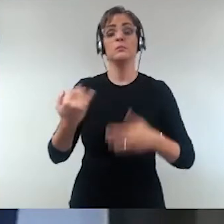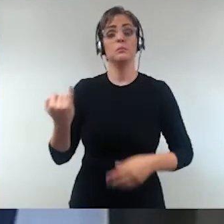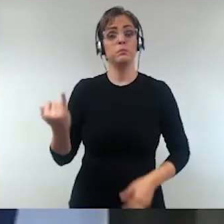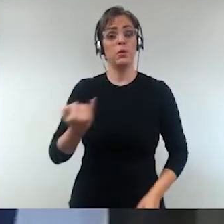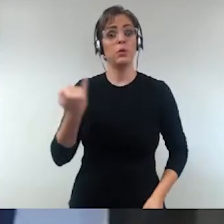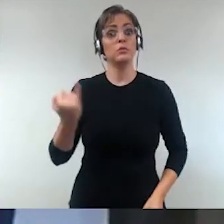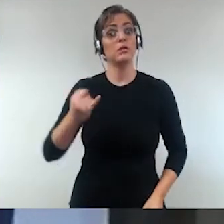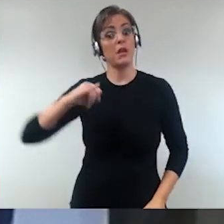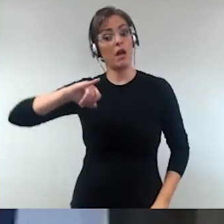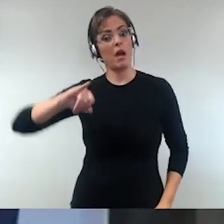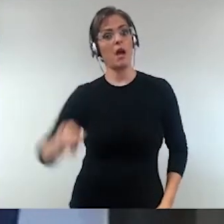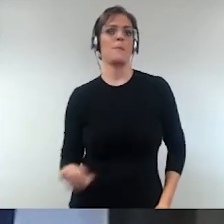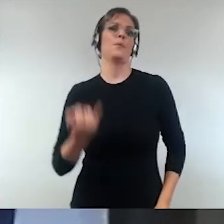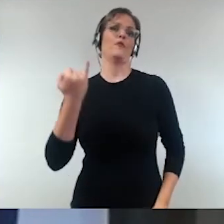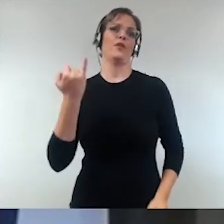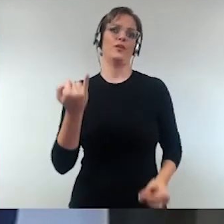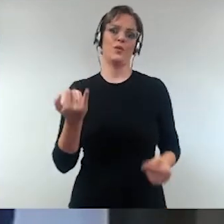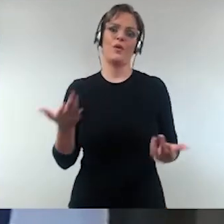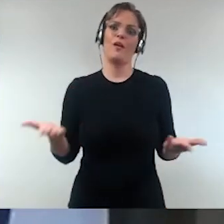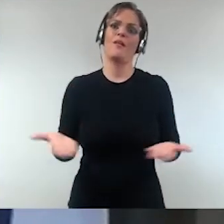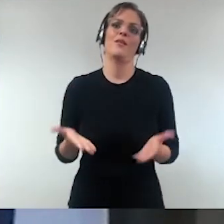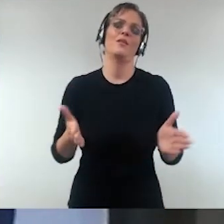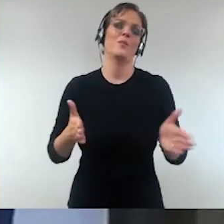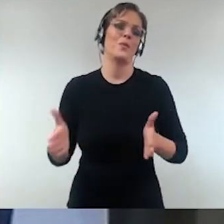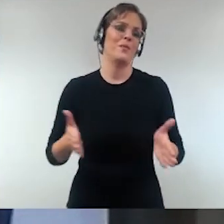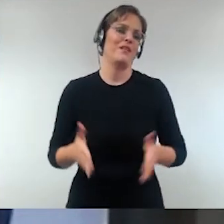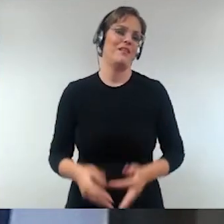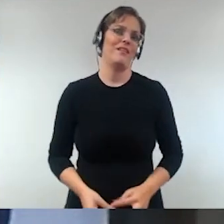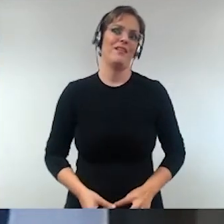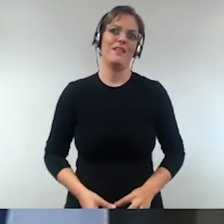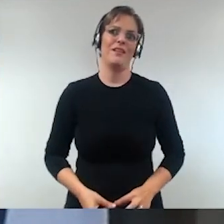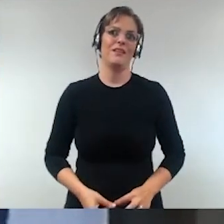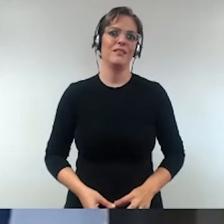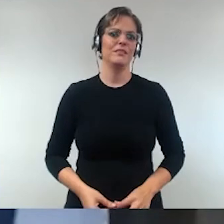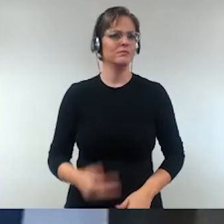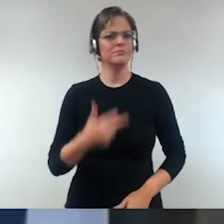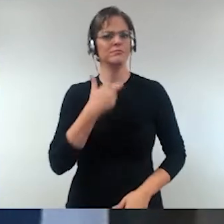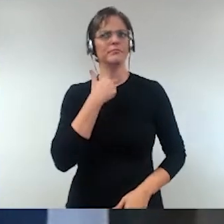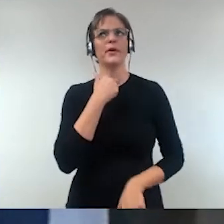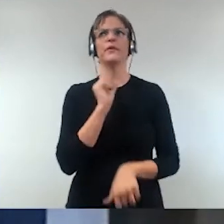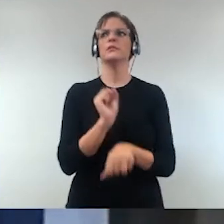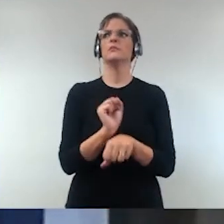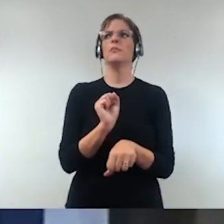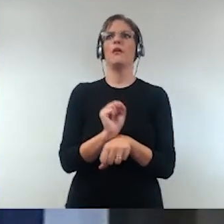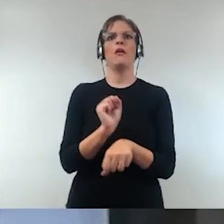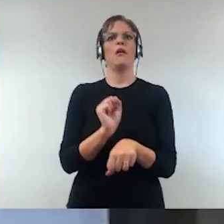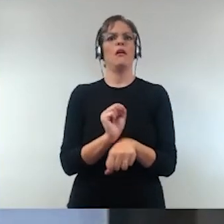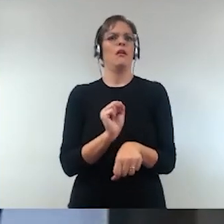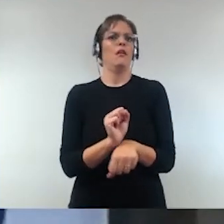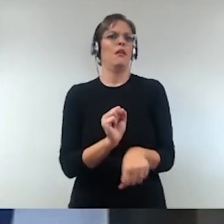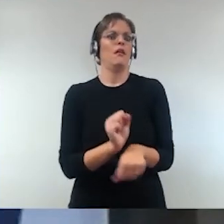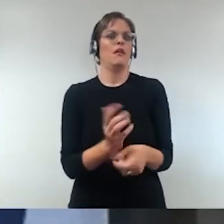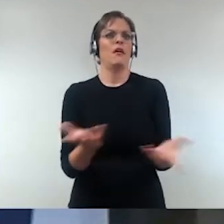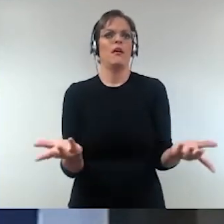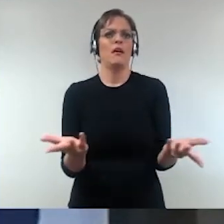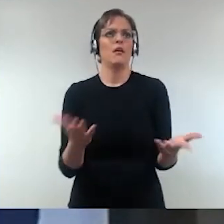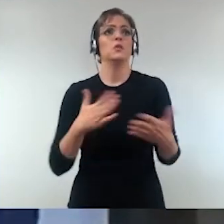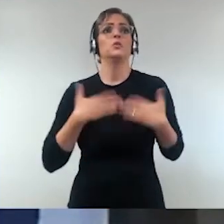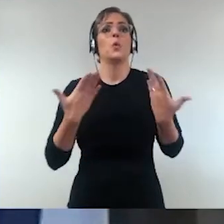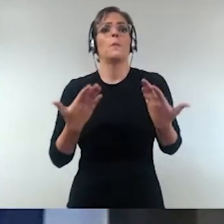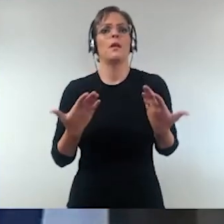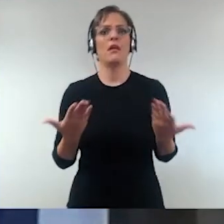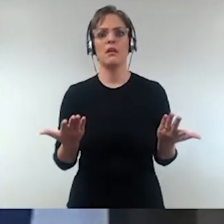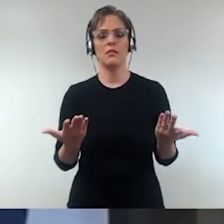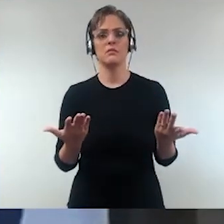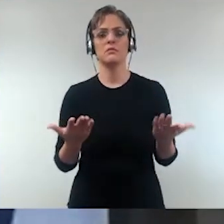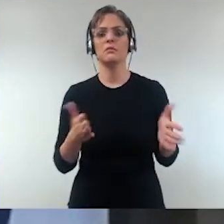absolutamente proveitoso nesse momento que ninguém podia aguardar, né, com esse cisne negro aí, que todo mundo devia saber que